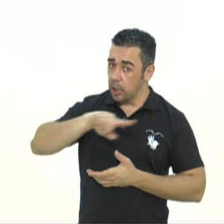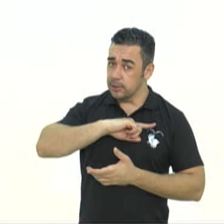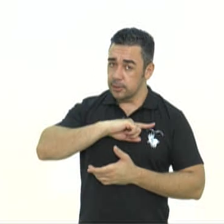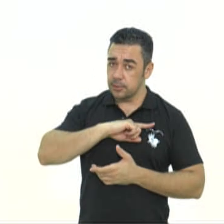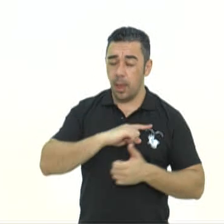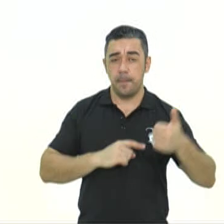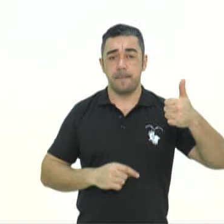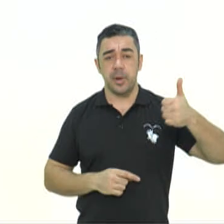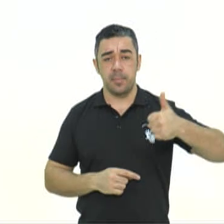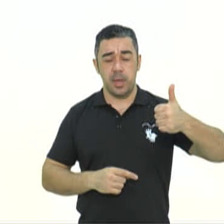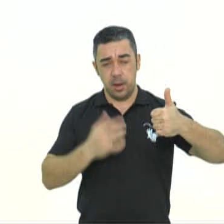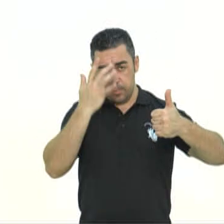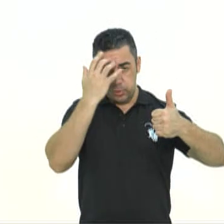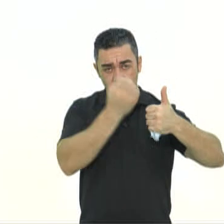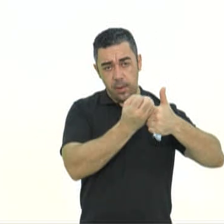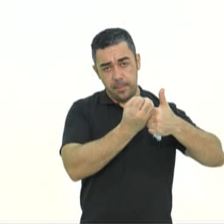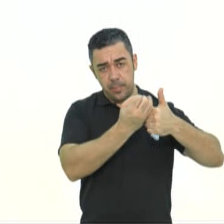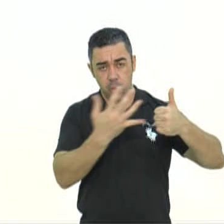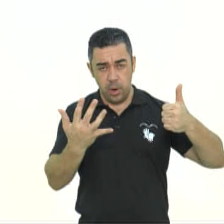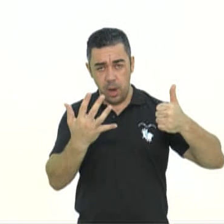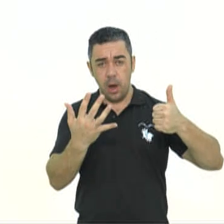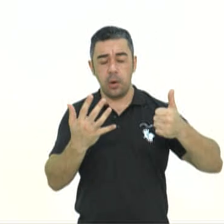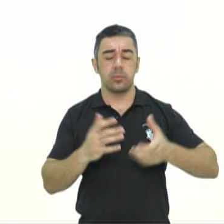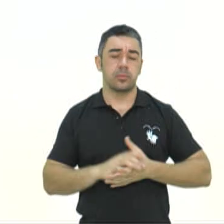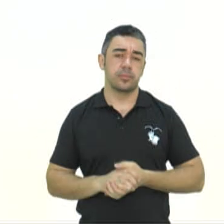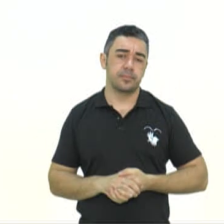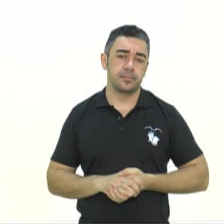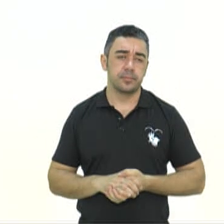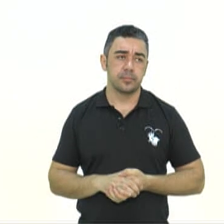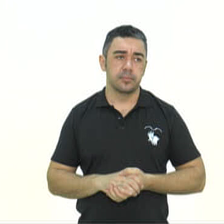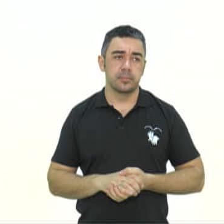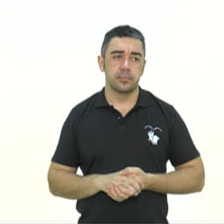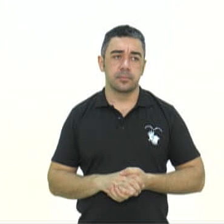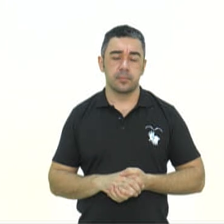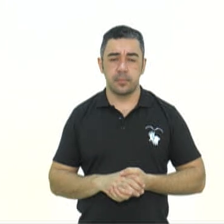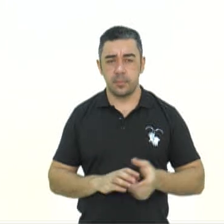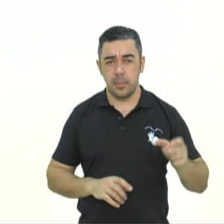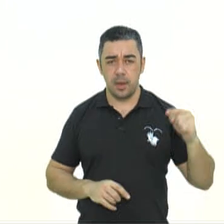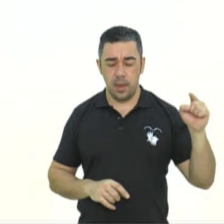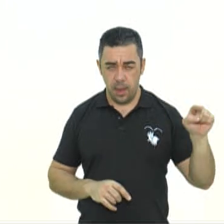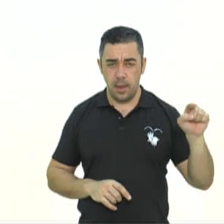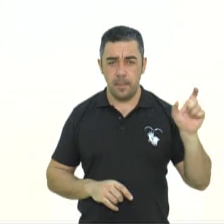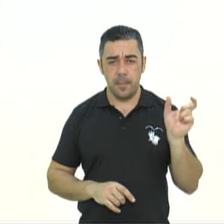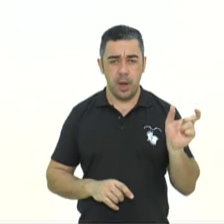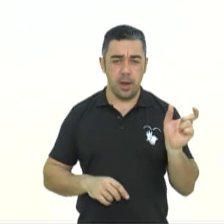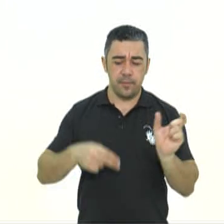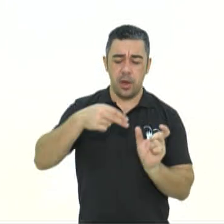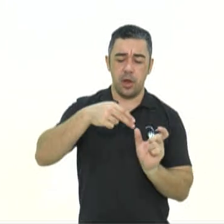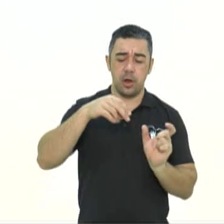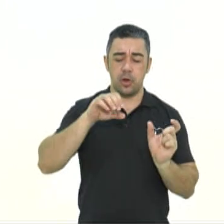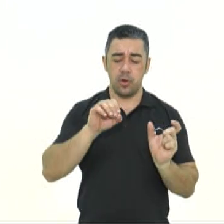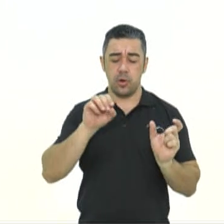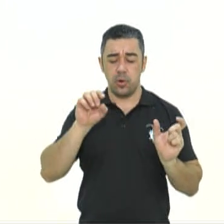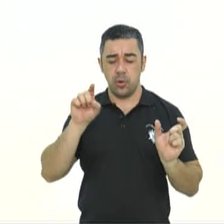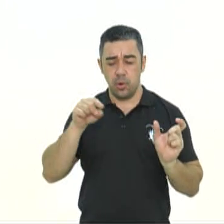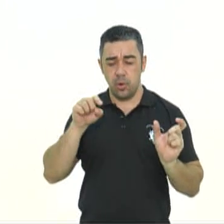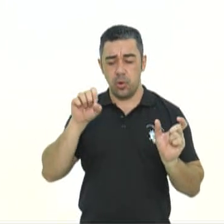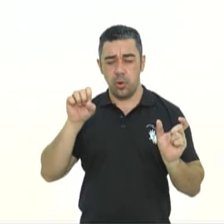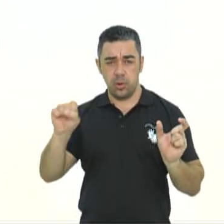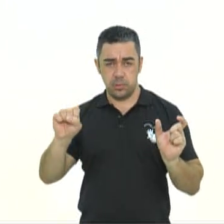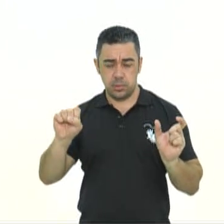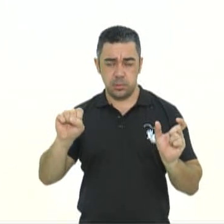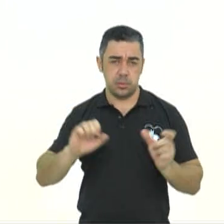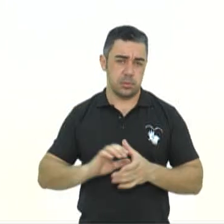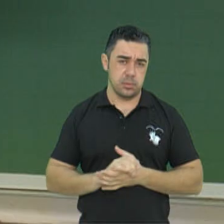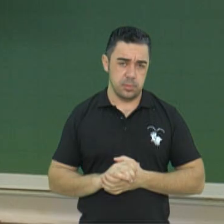Primeira pessoa do plural, nós, né? Então, se tivesse uma palavrinha aqui no início, essa palavrinha